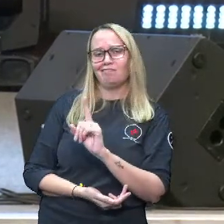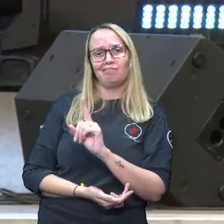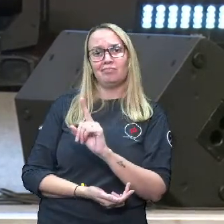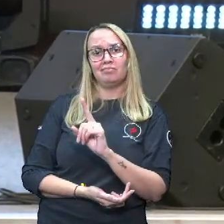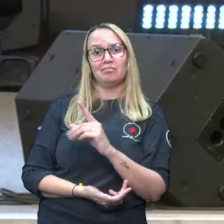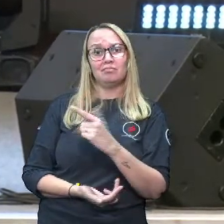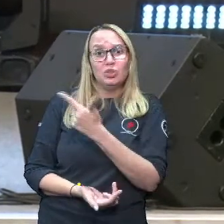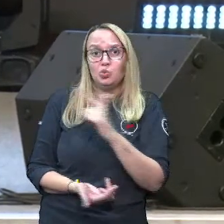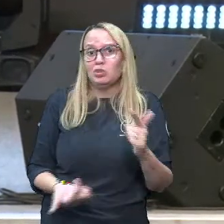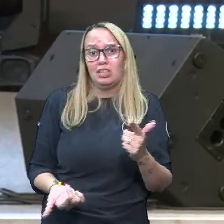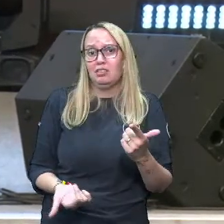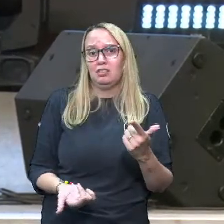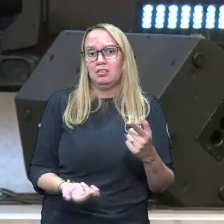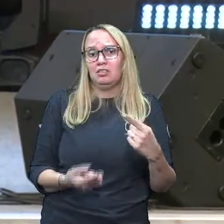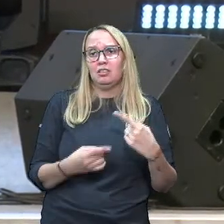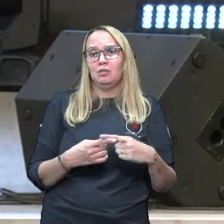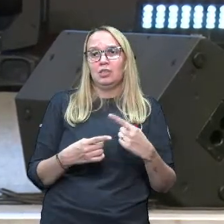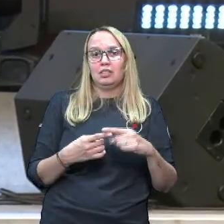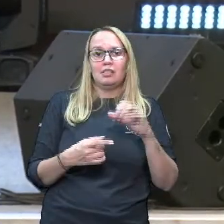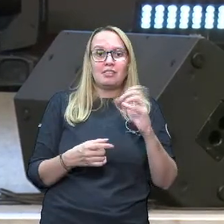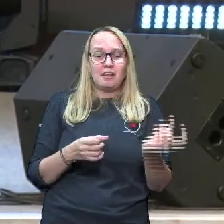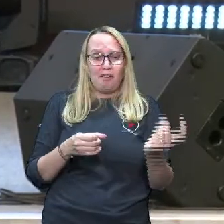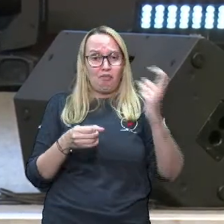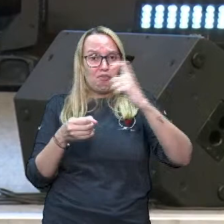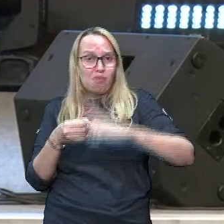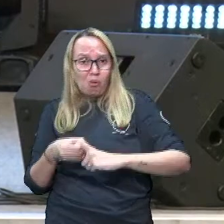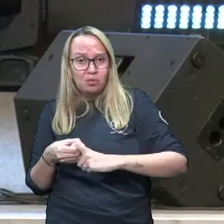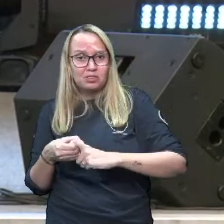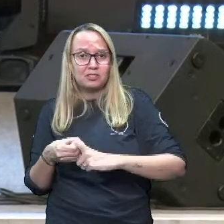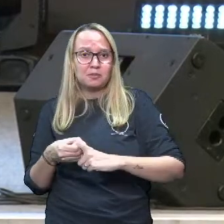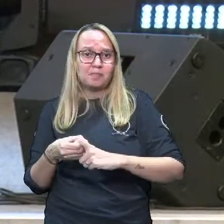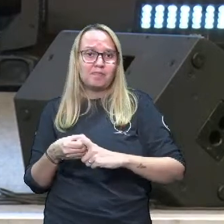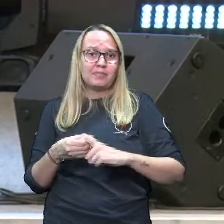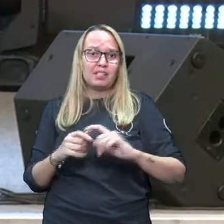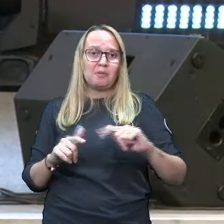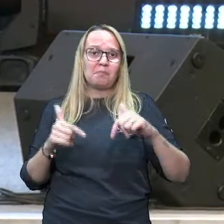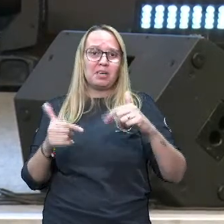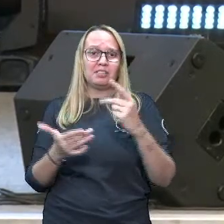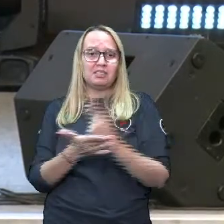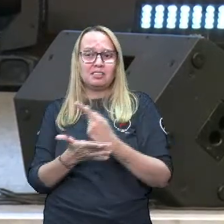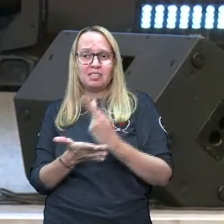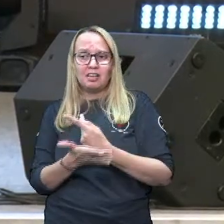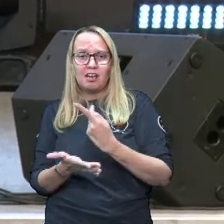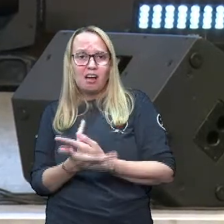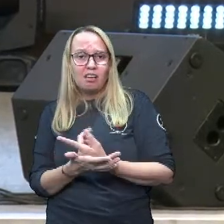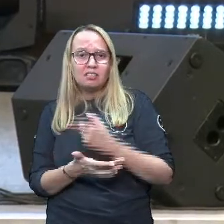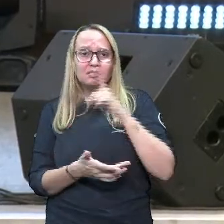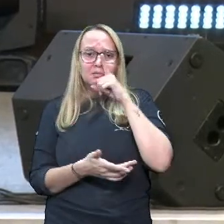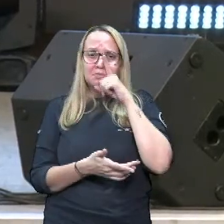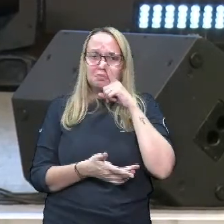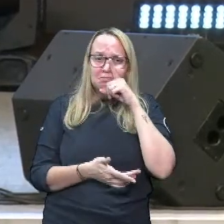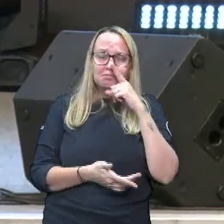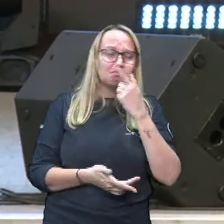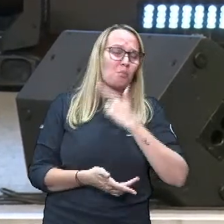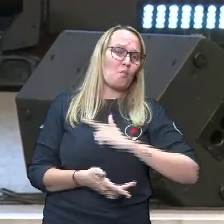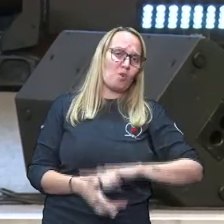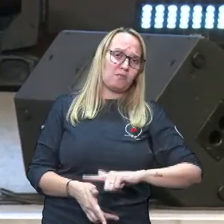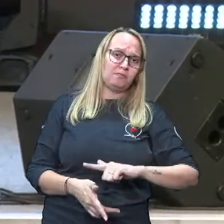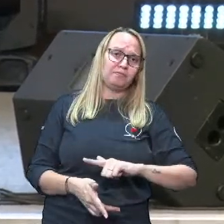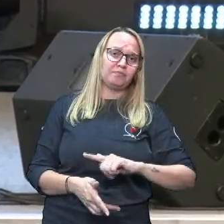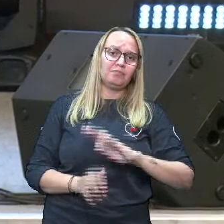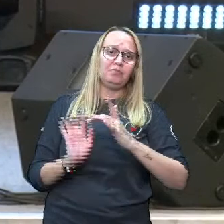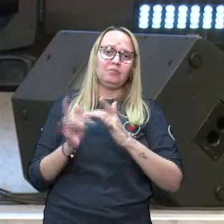tem. Todo mundo que retrocede está correndo um sério risco de ficar vazio. E aí Jesus libera a mesma palavra para ele: então